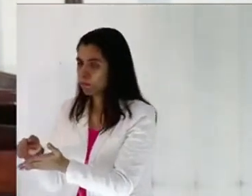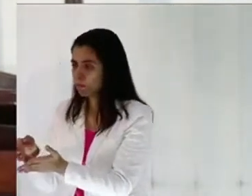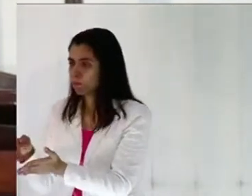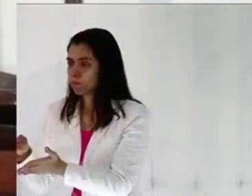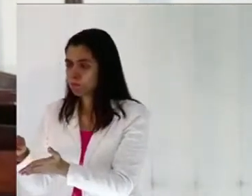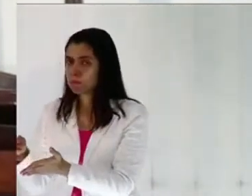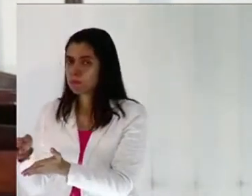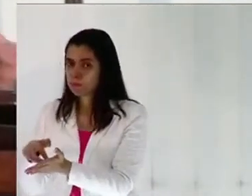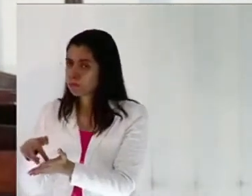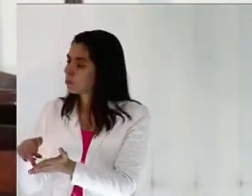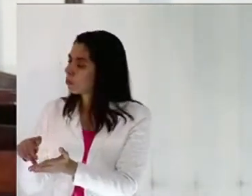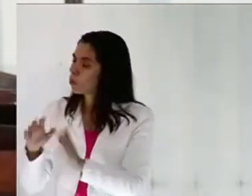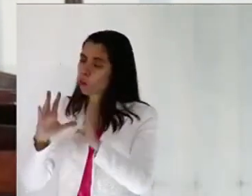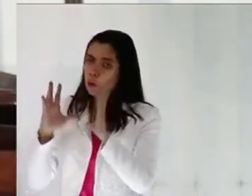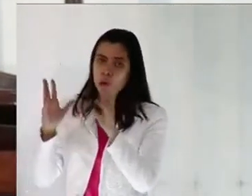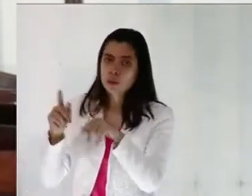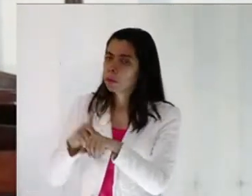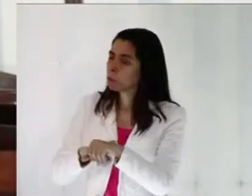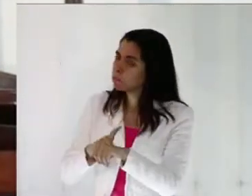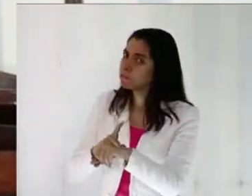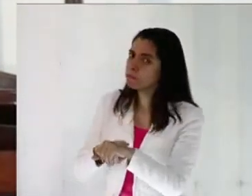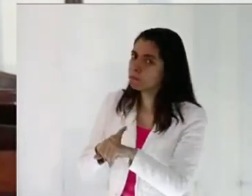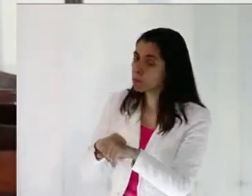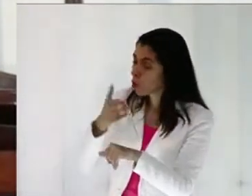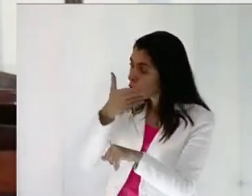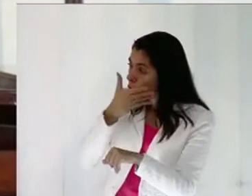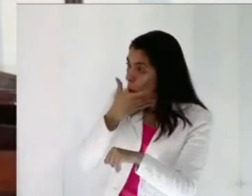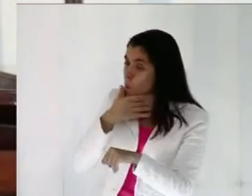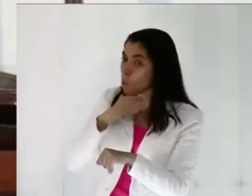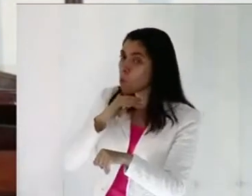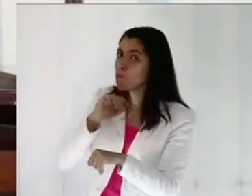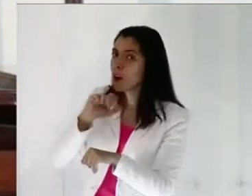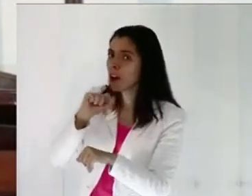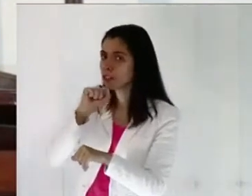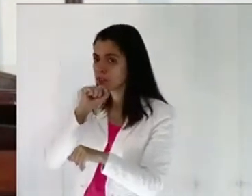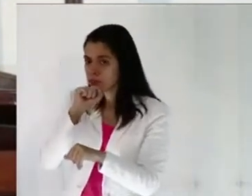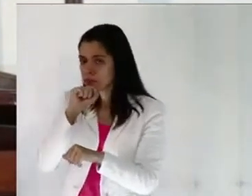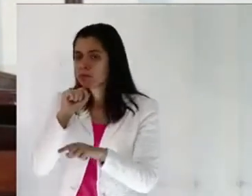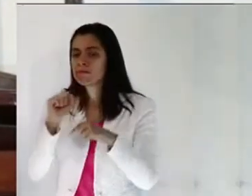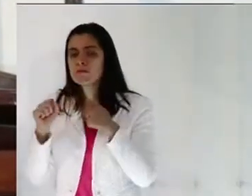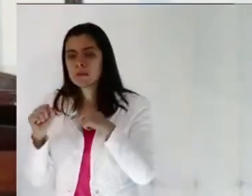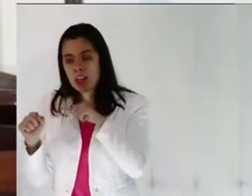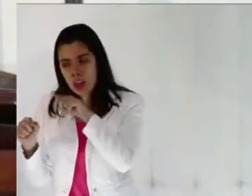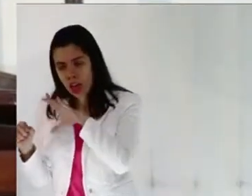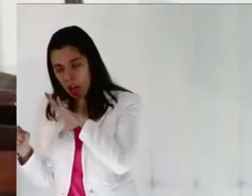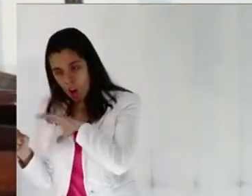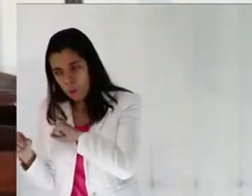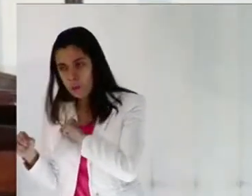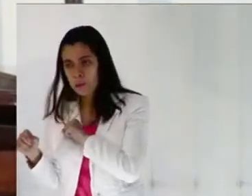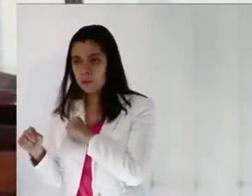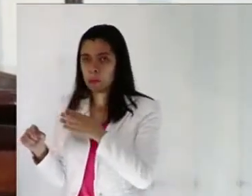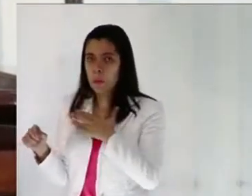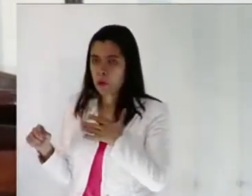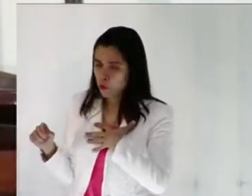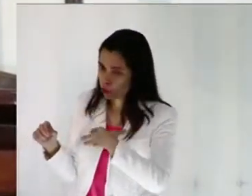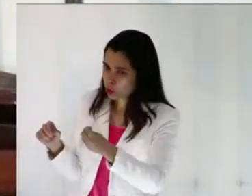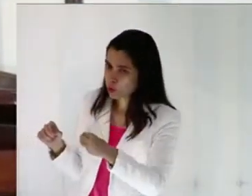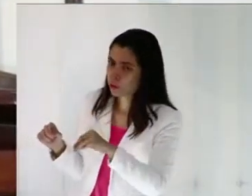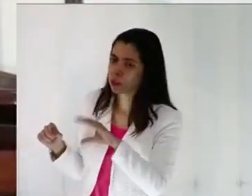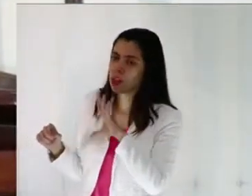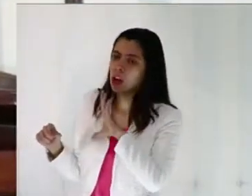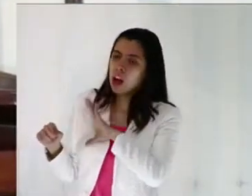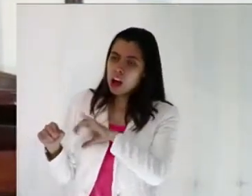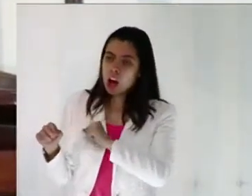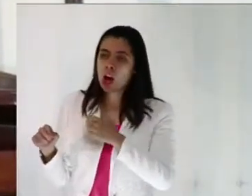o ministério terreno. O pai declarara pelo menos 2 vezes: este é o meu filho amado, nele eu tenho